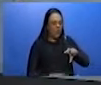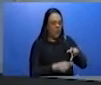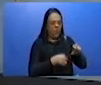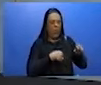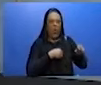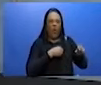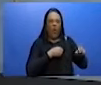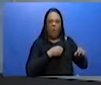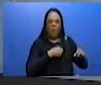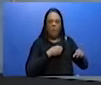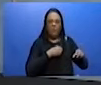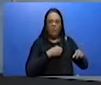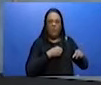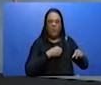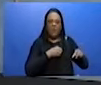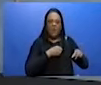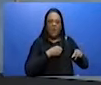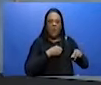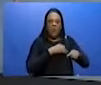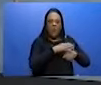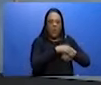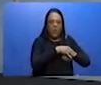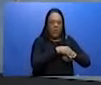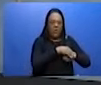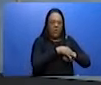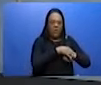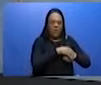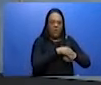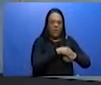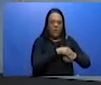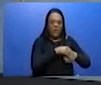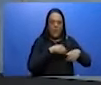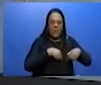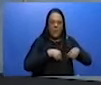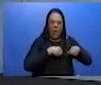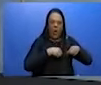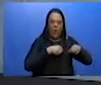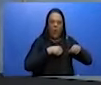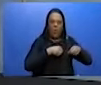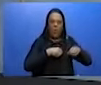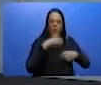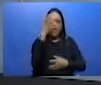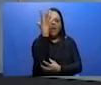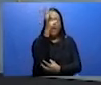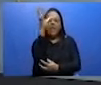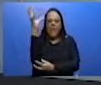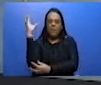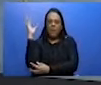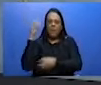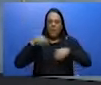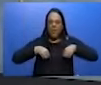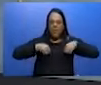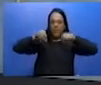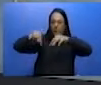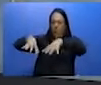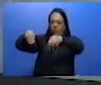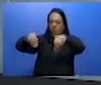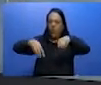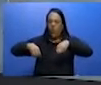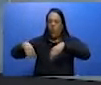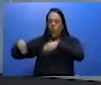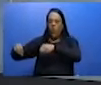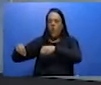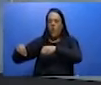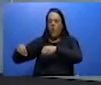da varíola e espalhou pela mata afora para os índios, curiosamente, pegar na